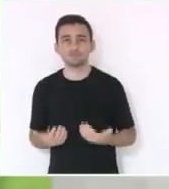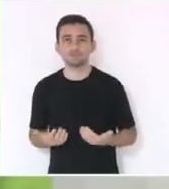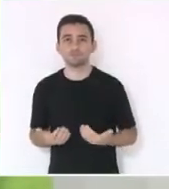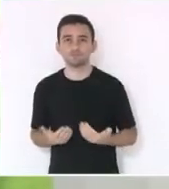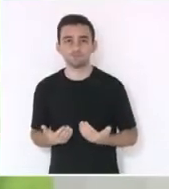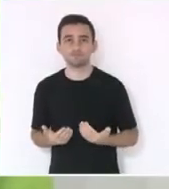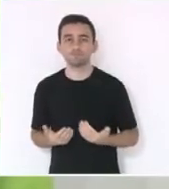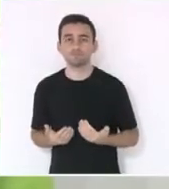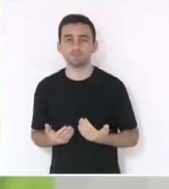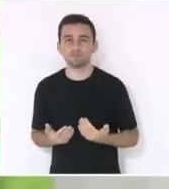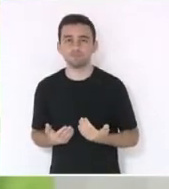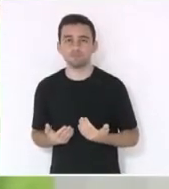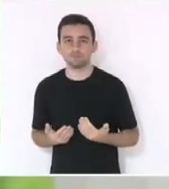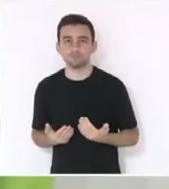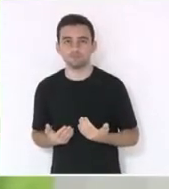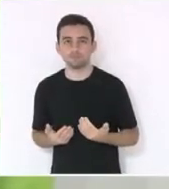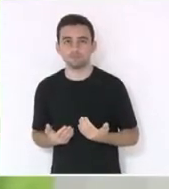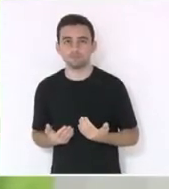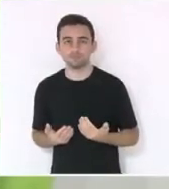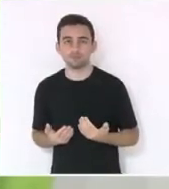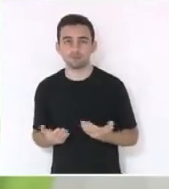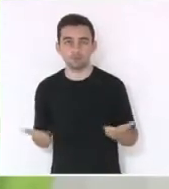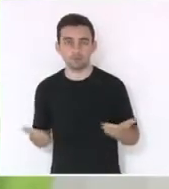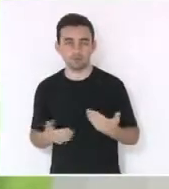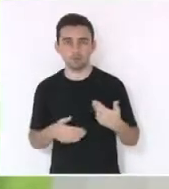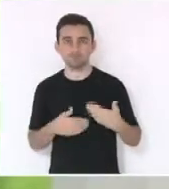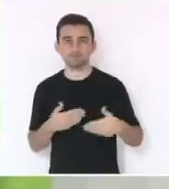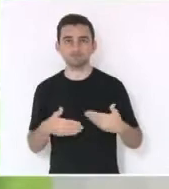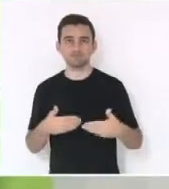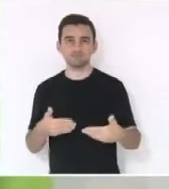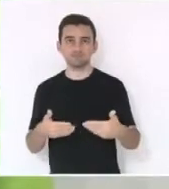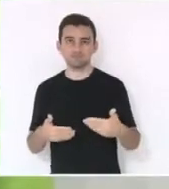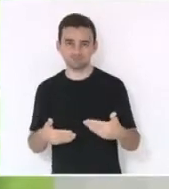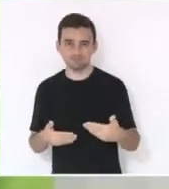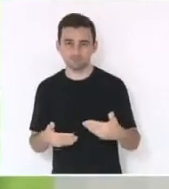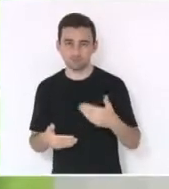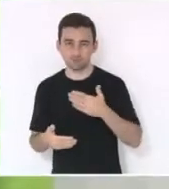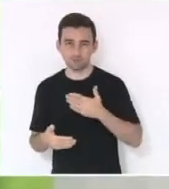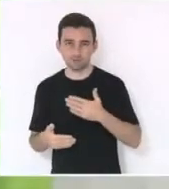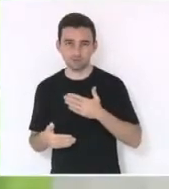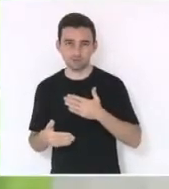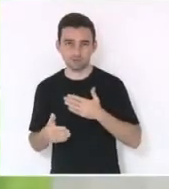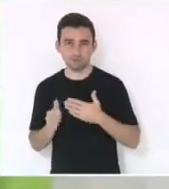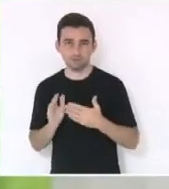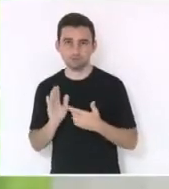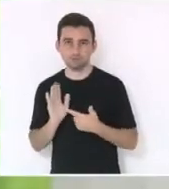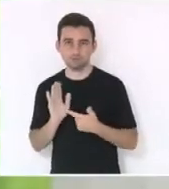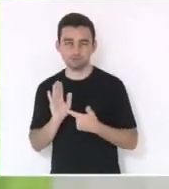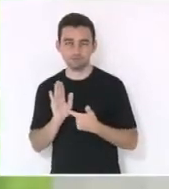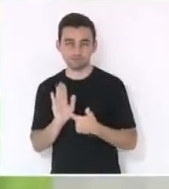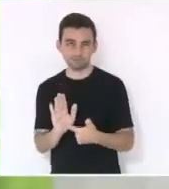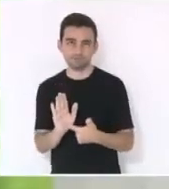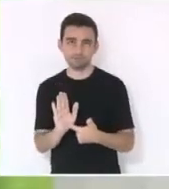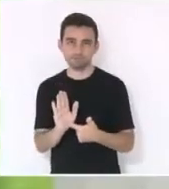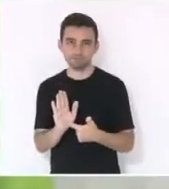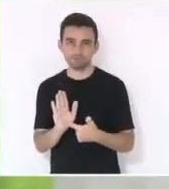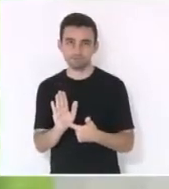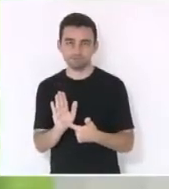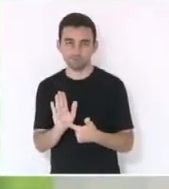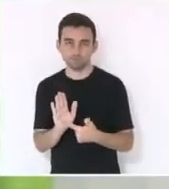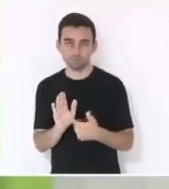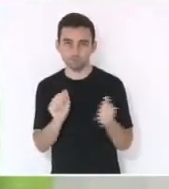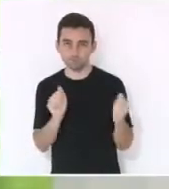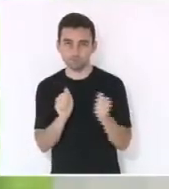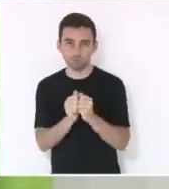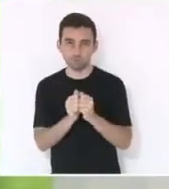E com signatários nesse processo também foi a minha pessoa que apresentou um requerimento junto com o deputado Cleito.